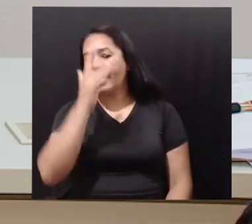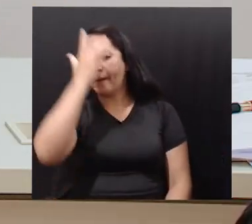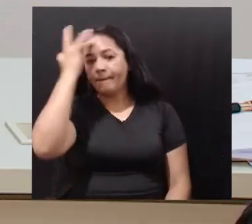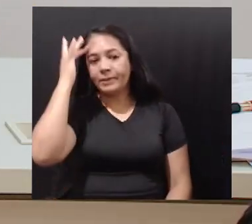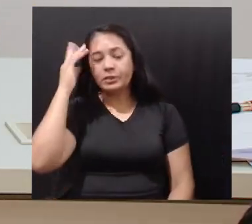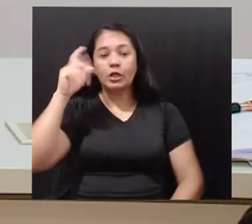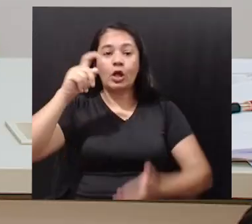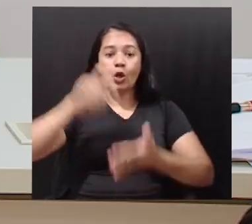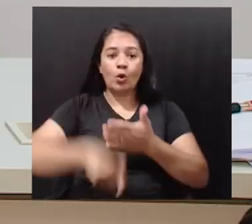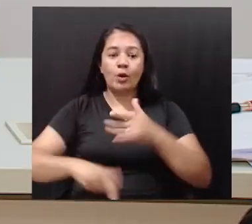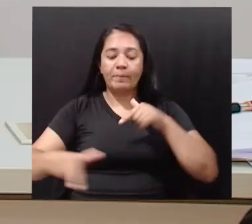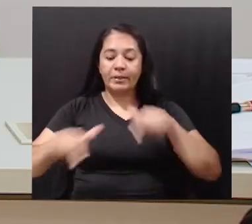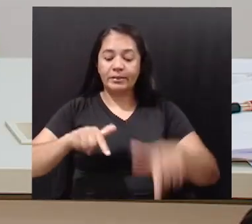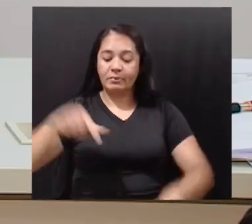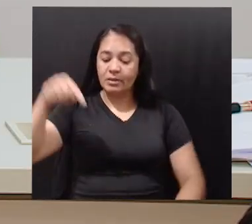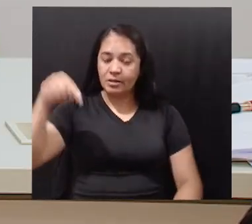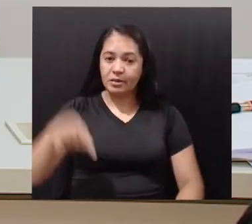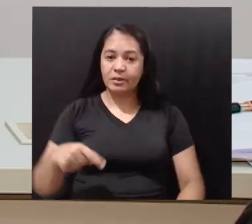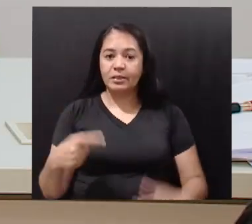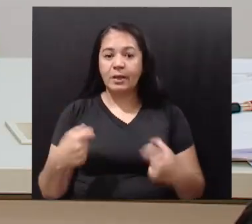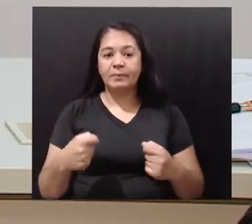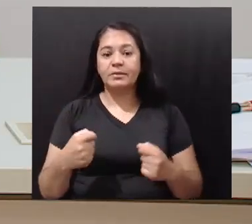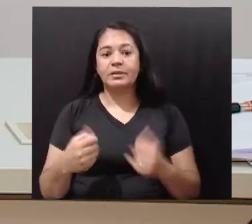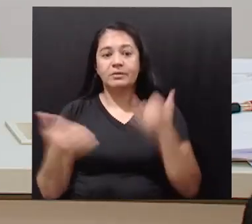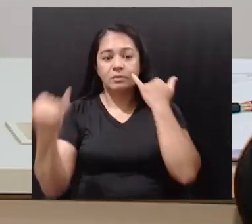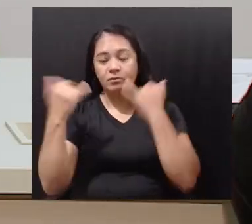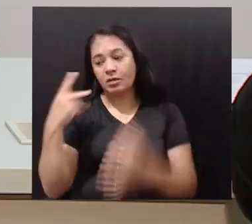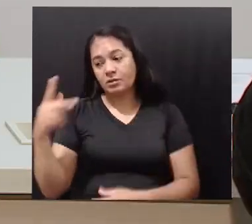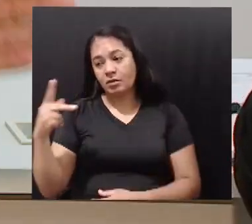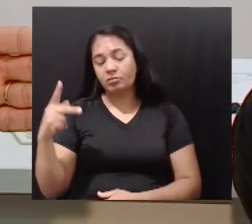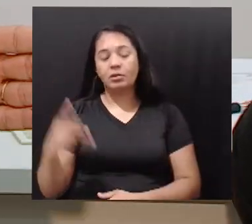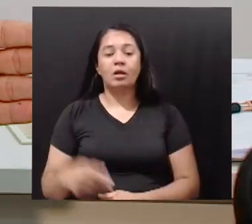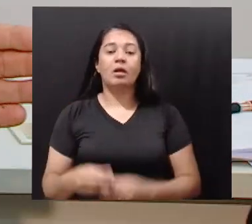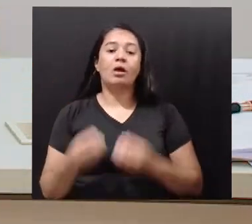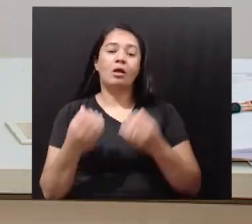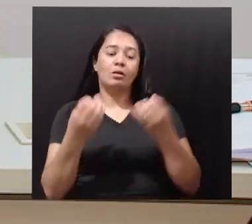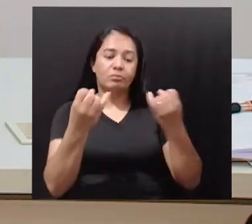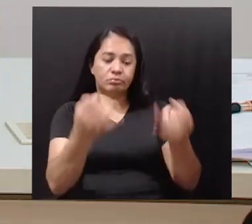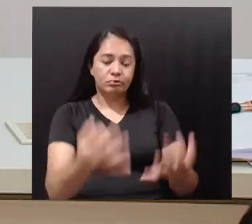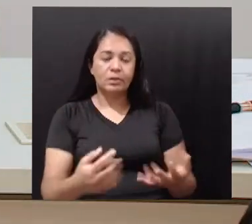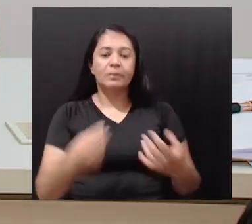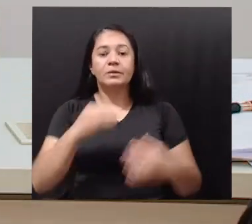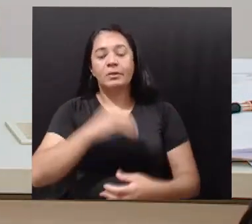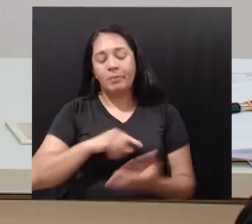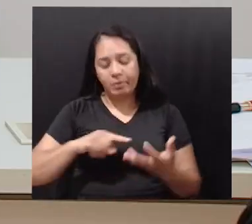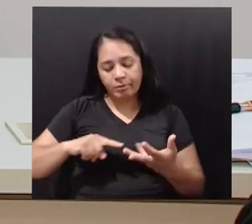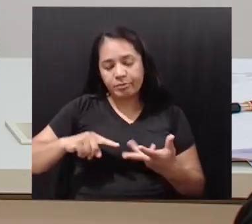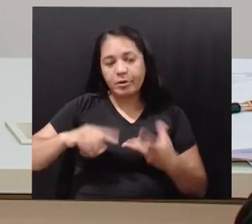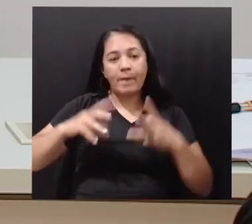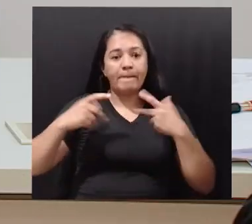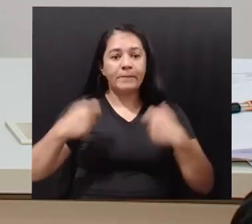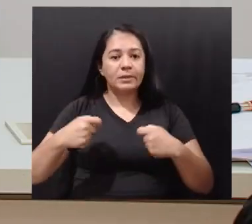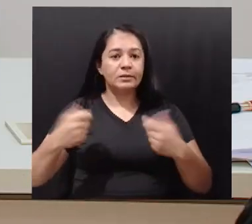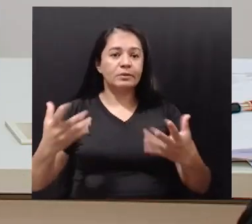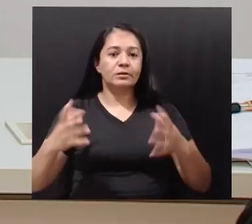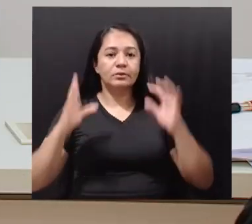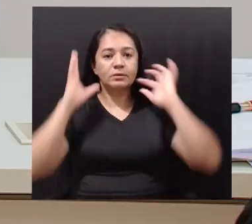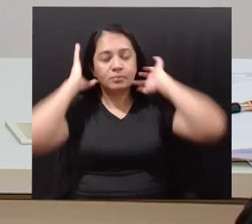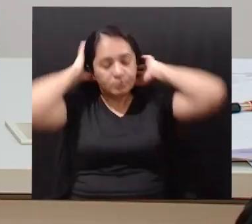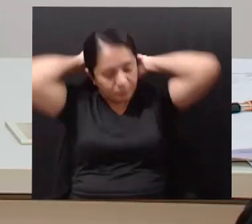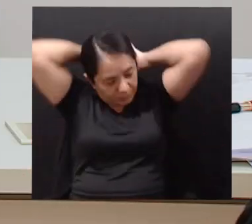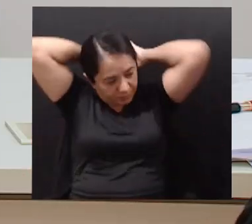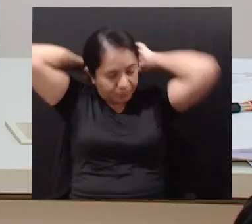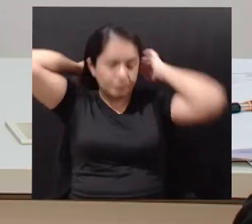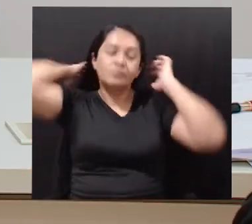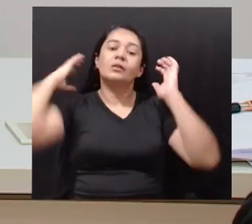trabalhar aqui, ela precisa fornecer os dados dela, afinal ela precisa entrar, ela precisa receber o salário dela, e isso são dados. Então, o